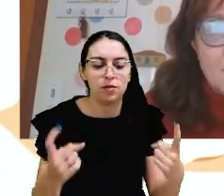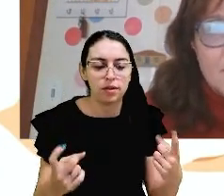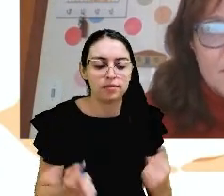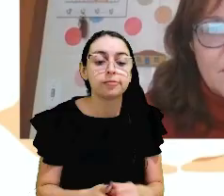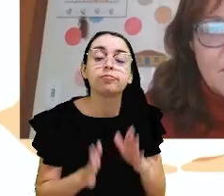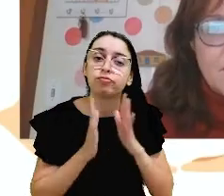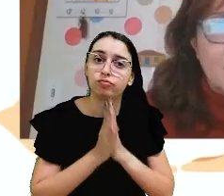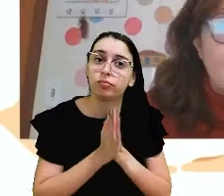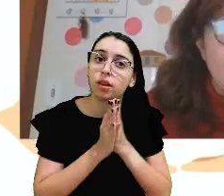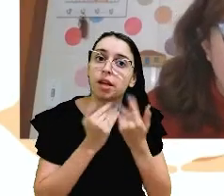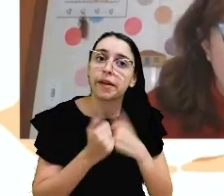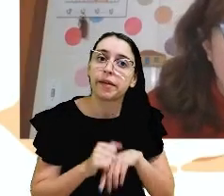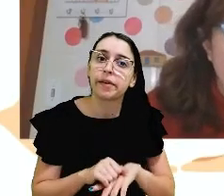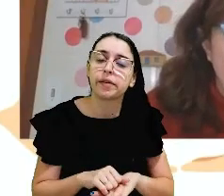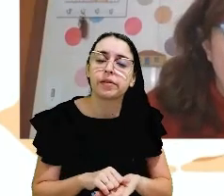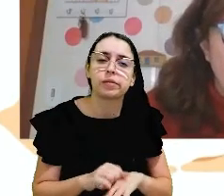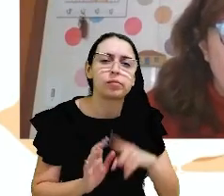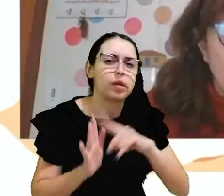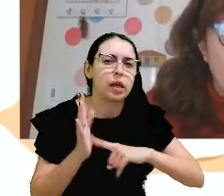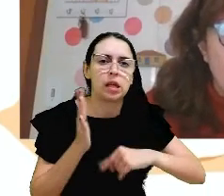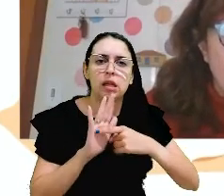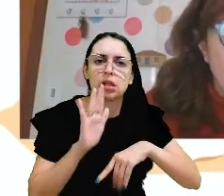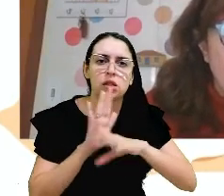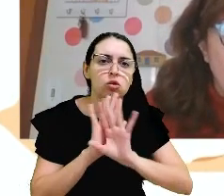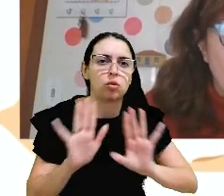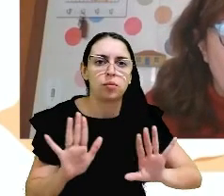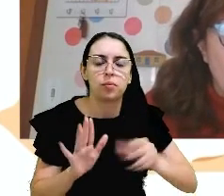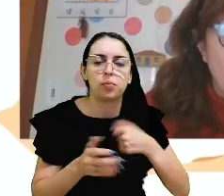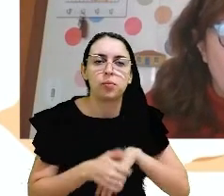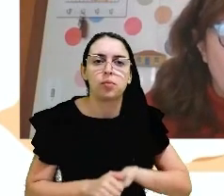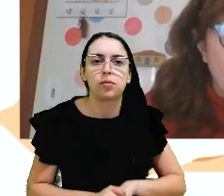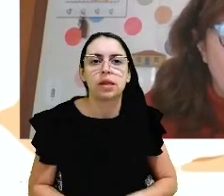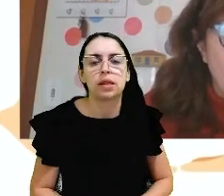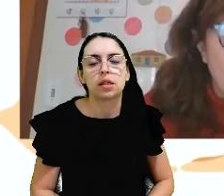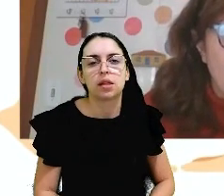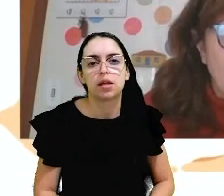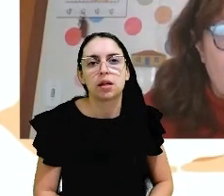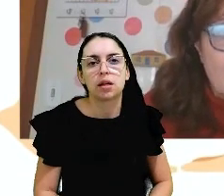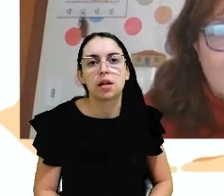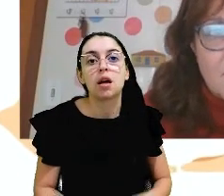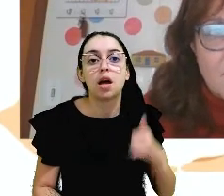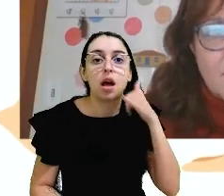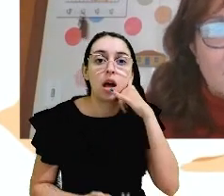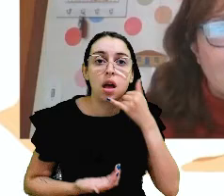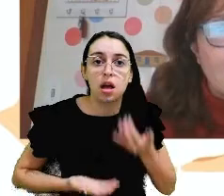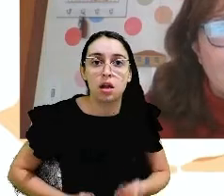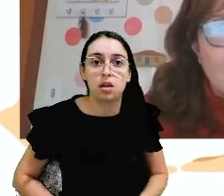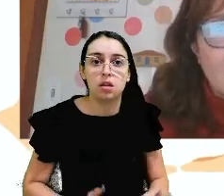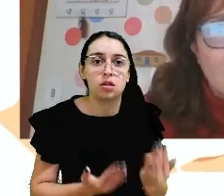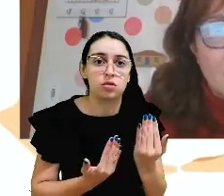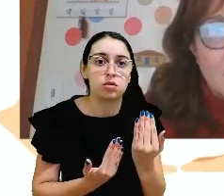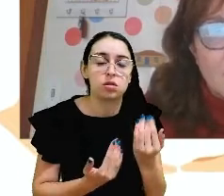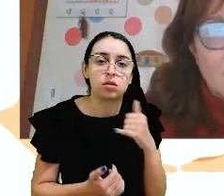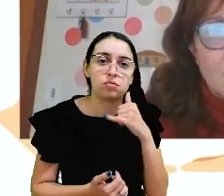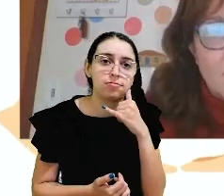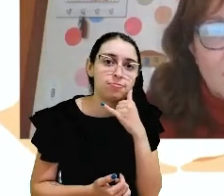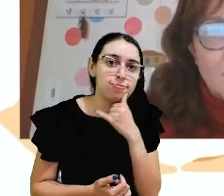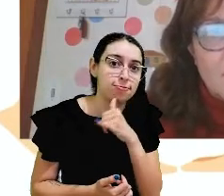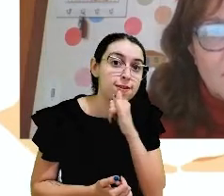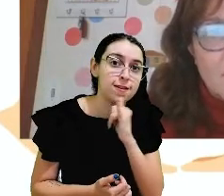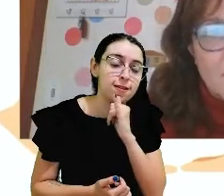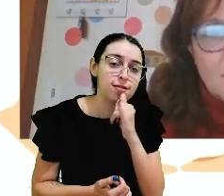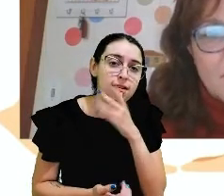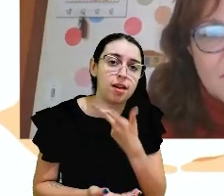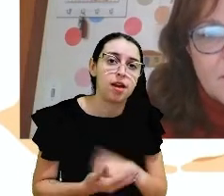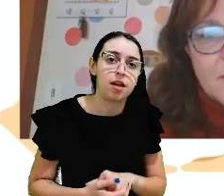das vezes, ela não é intervencionista, né? As parteiras, por exemplo, nem o toque obstétrico, que dentro do